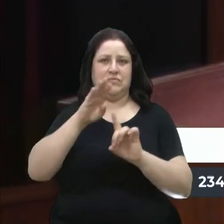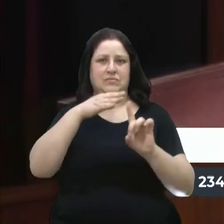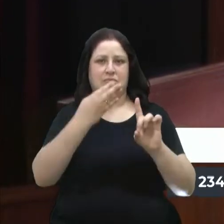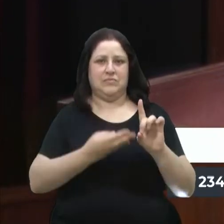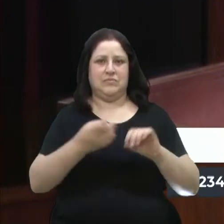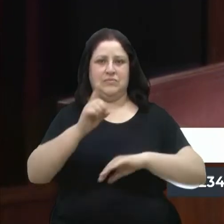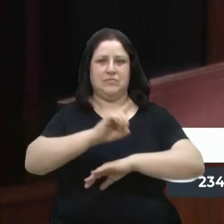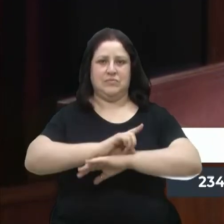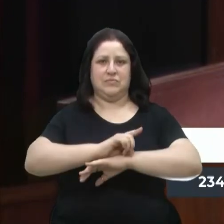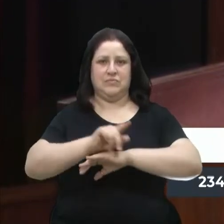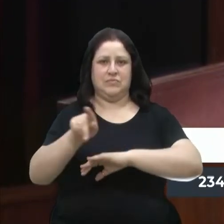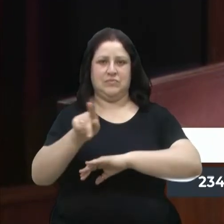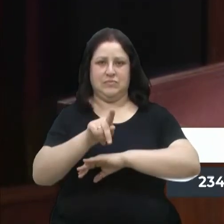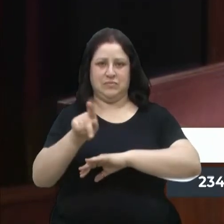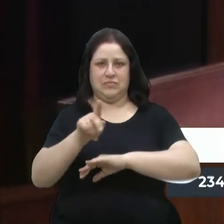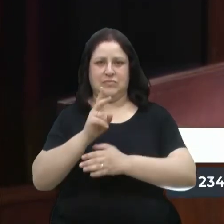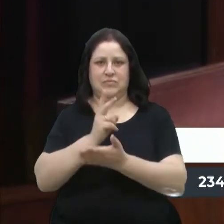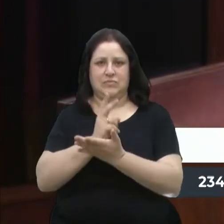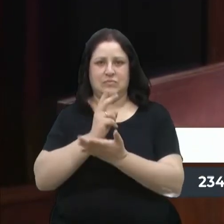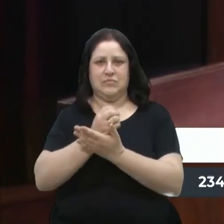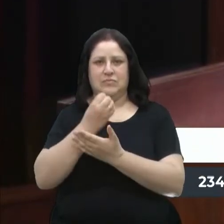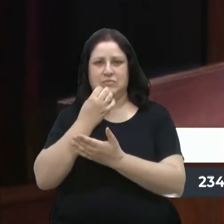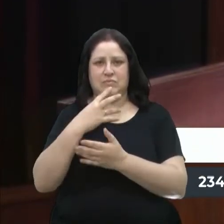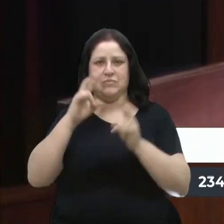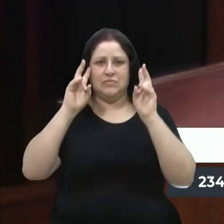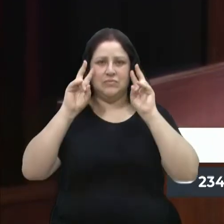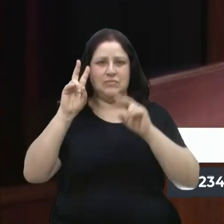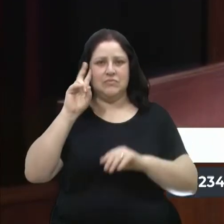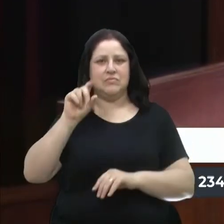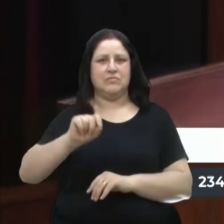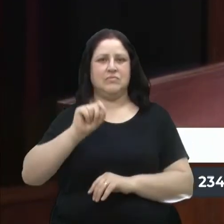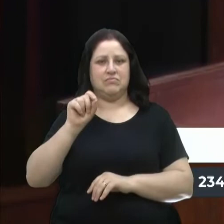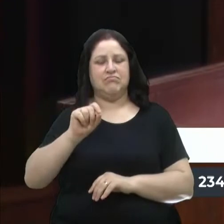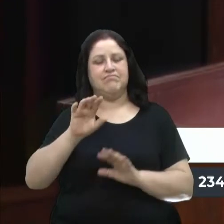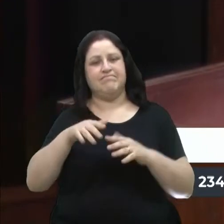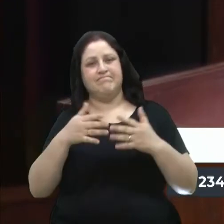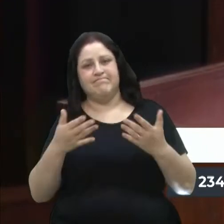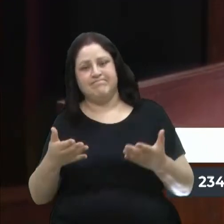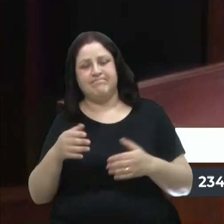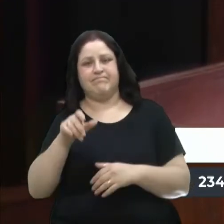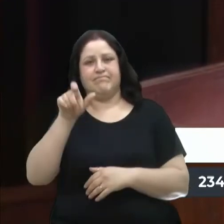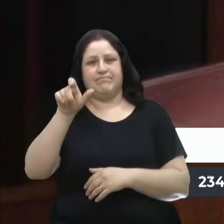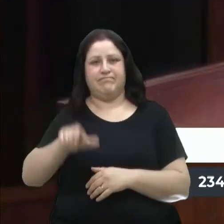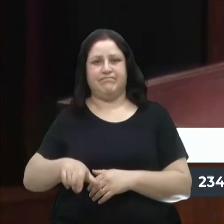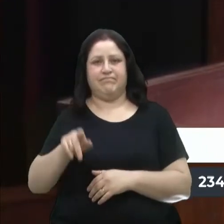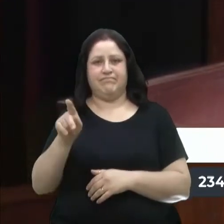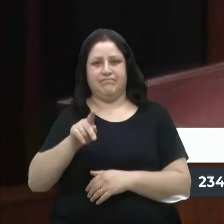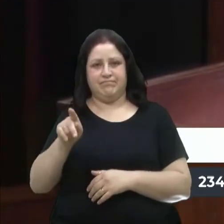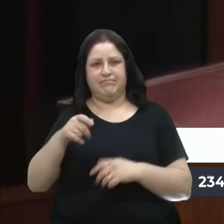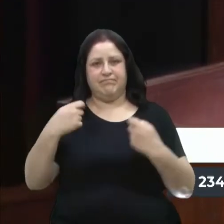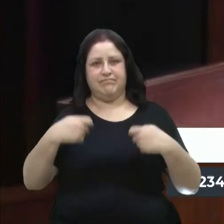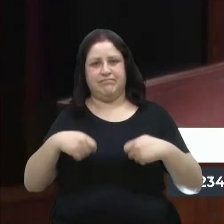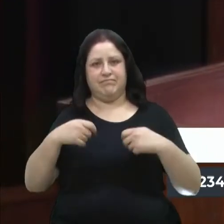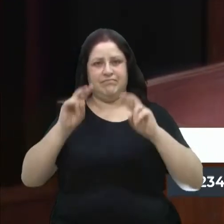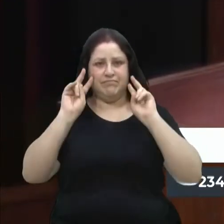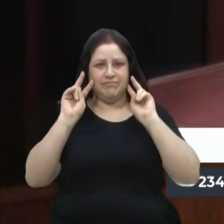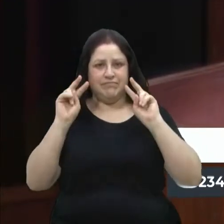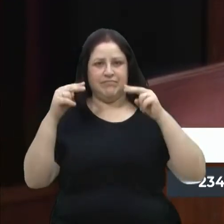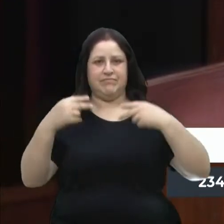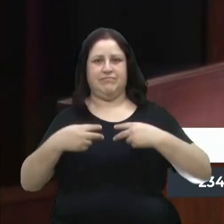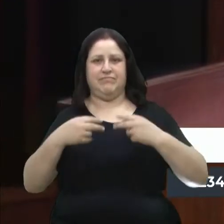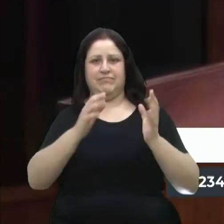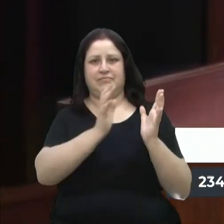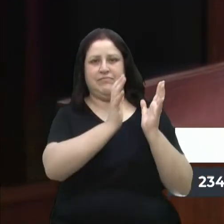do Professor sempre bom lembrar então do professor da necessidade do reconhecimento aos nossos